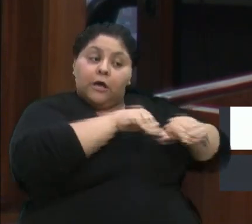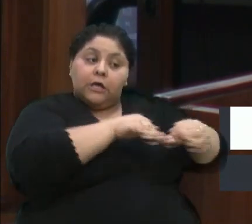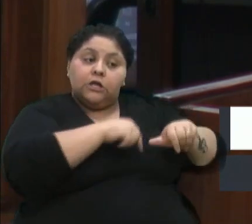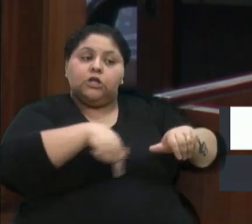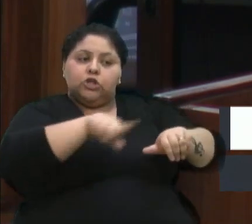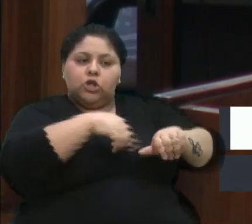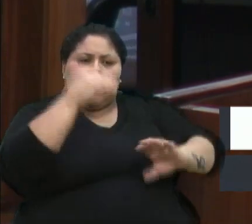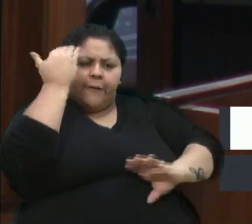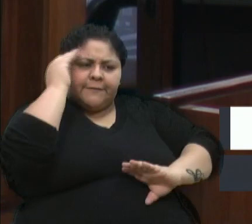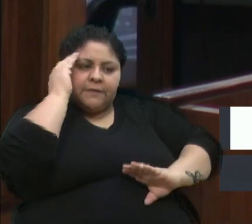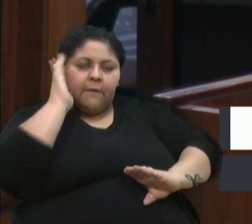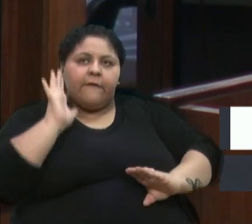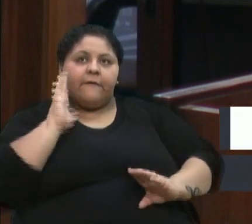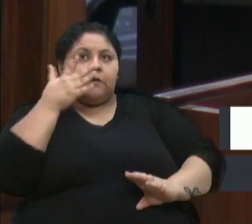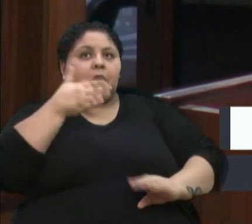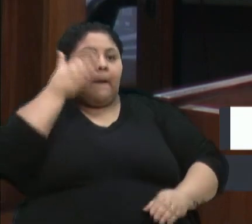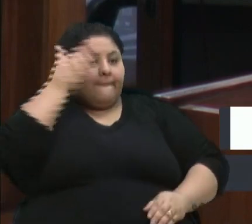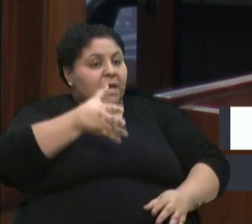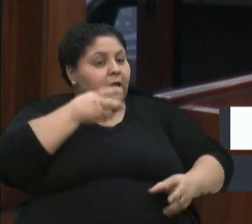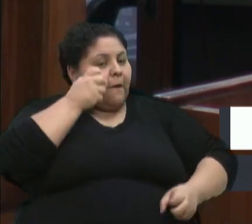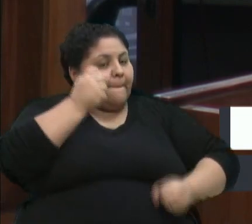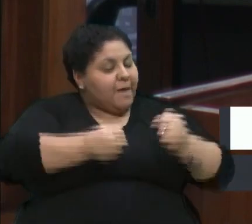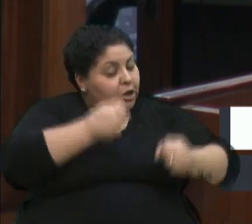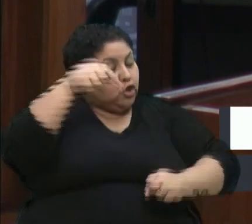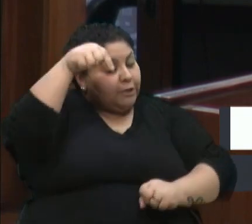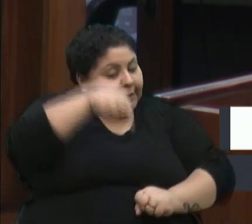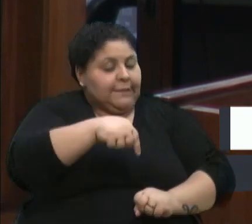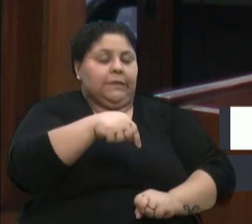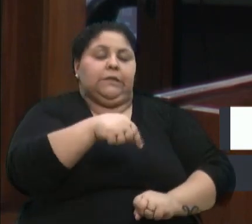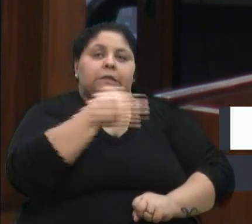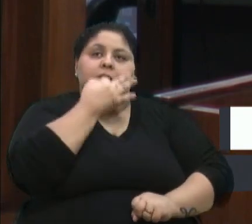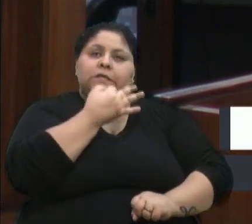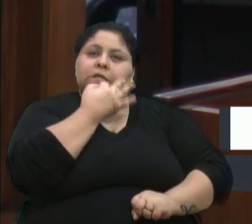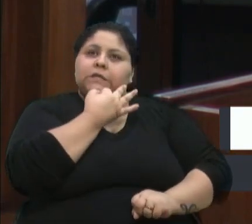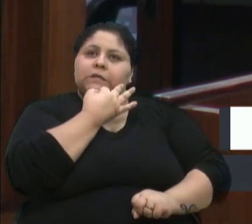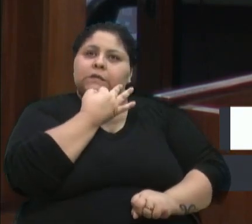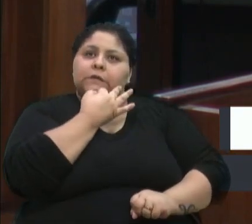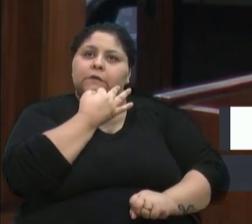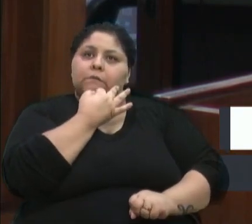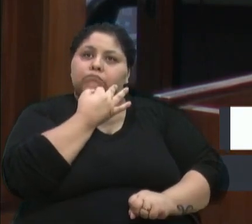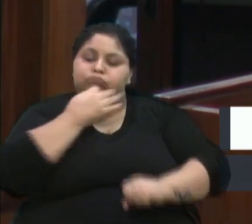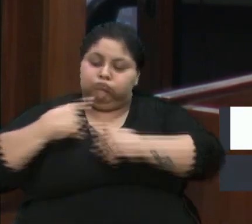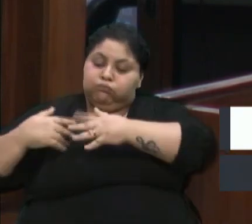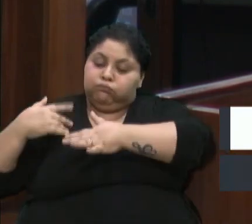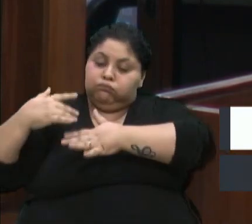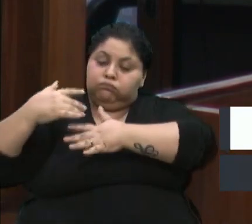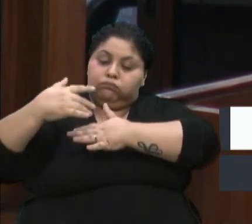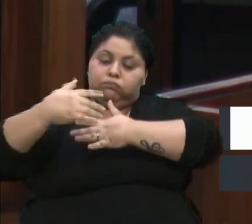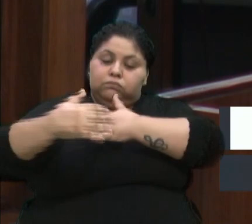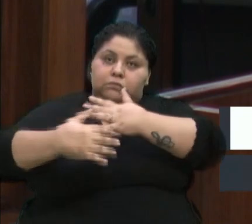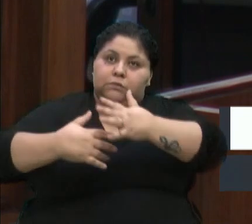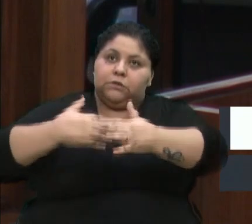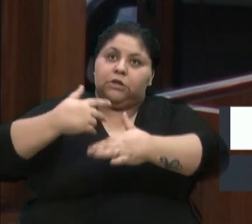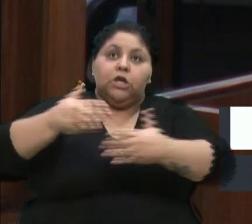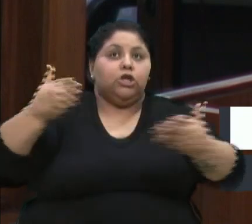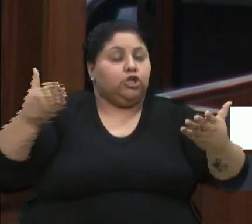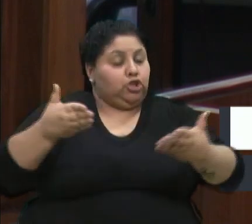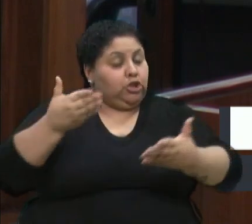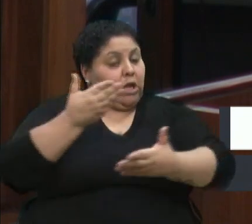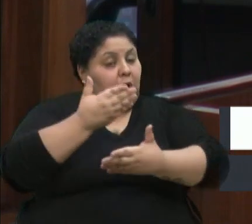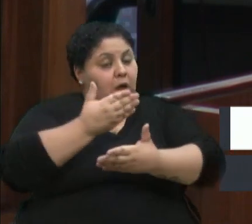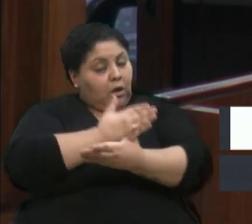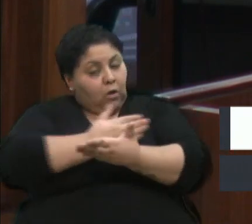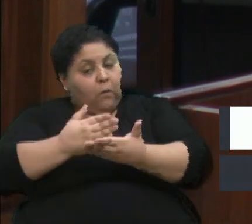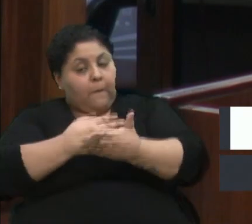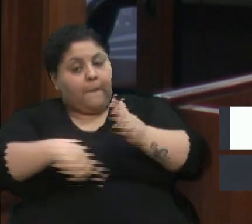vai acontecer a meia maratona de Caxias do Sul, e aí essa sequência já começa a dar resultado.